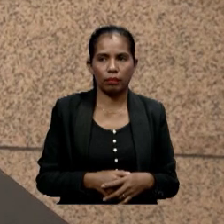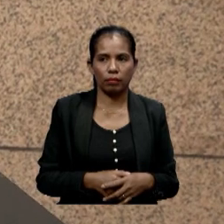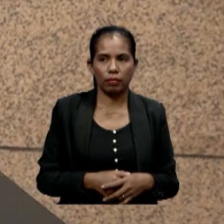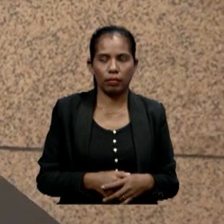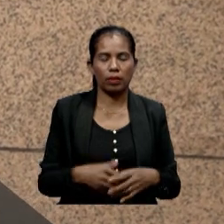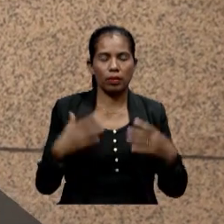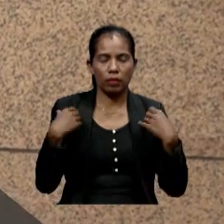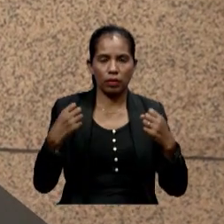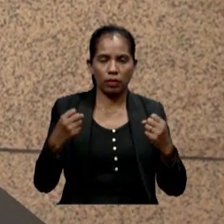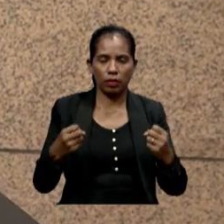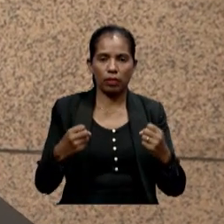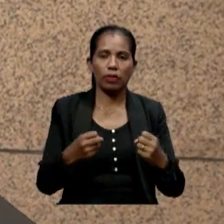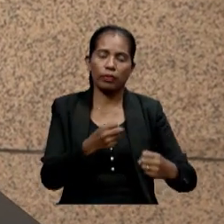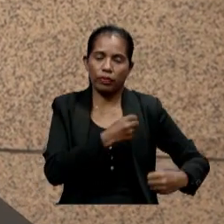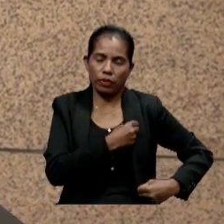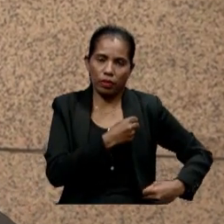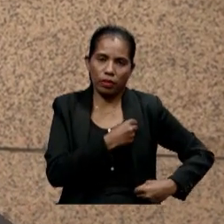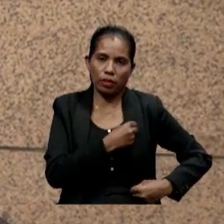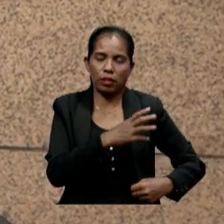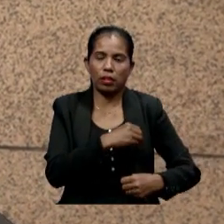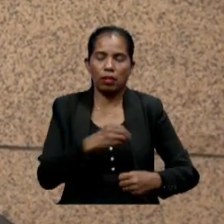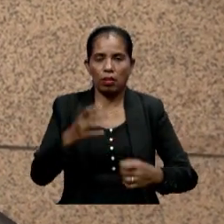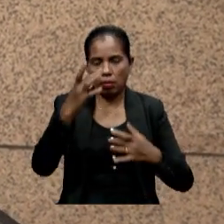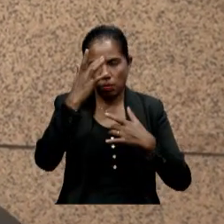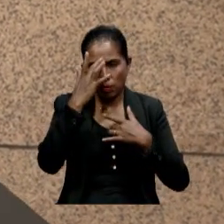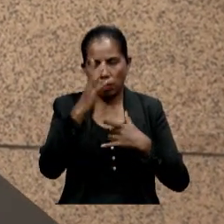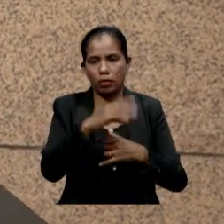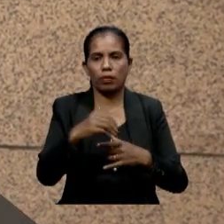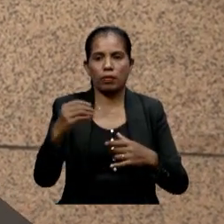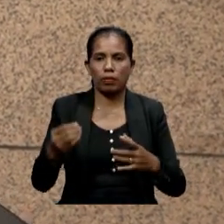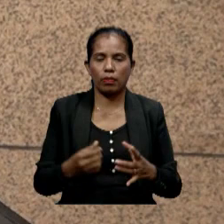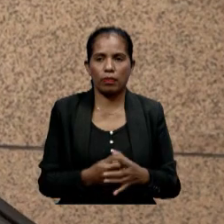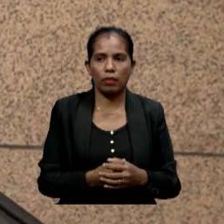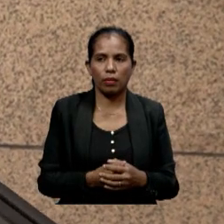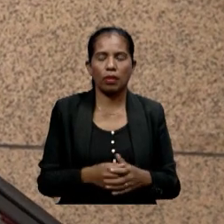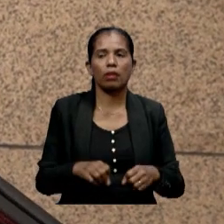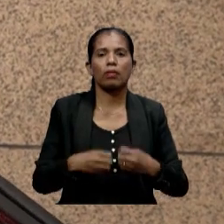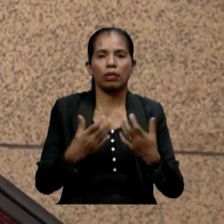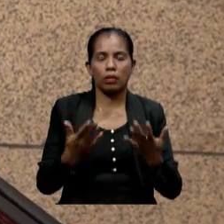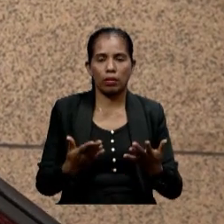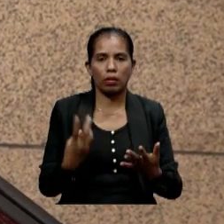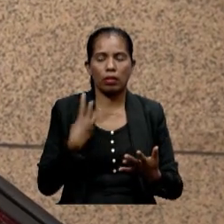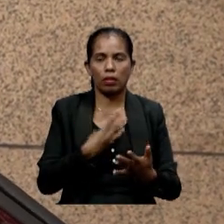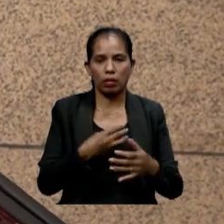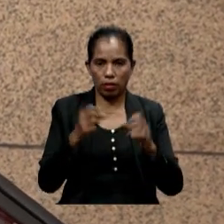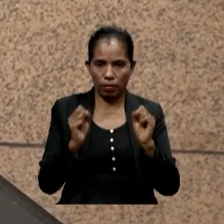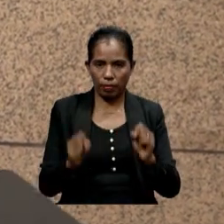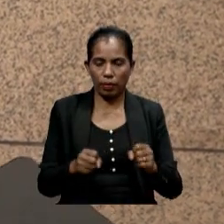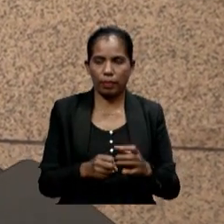forças, FFDTL Sira, sobre moras nerasi e oinusa ita atu